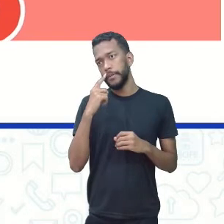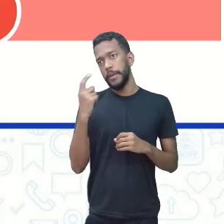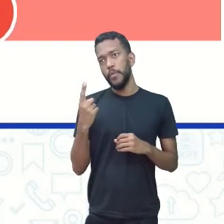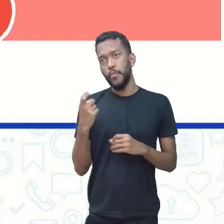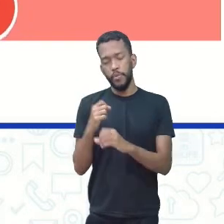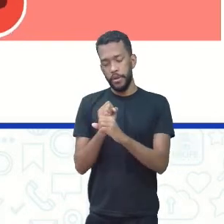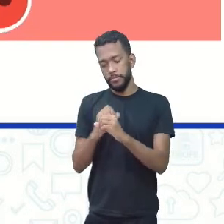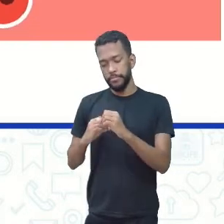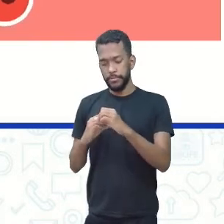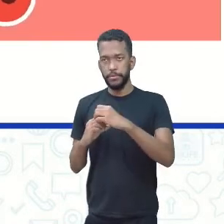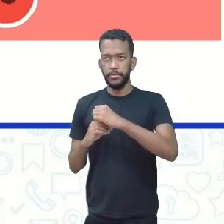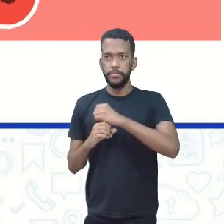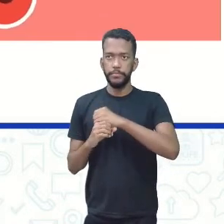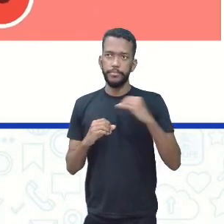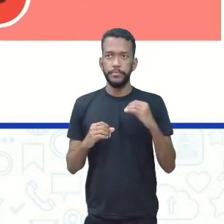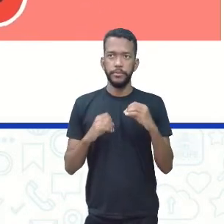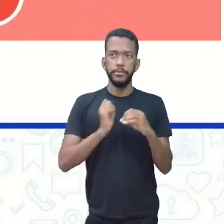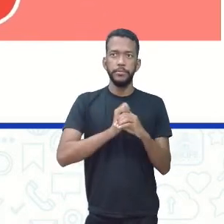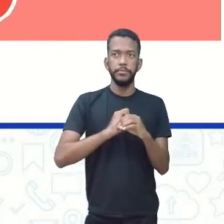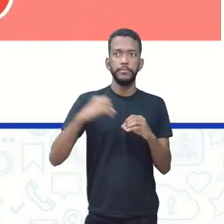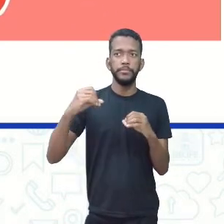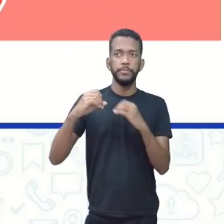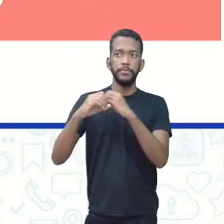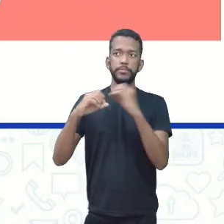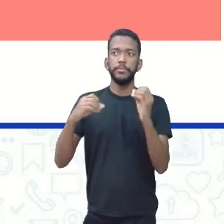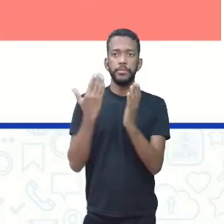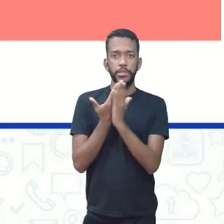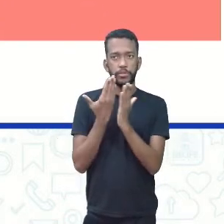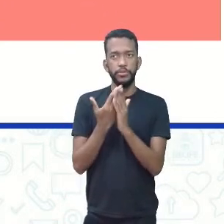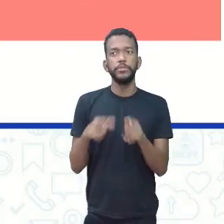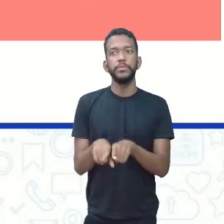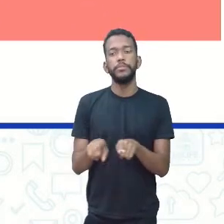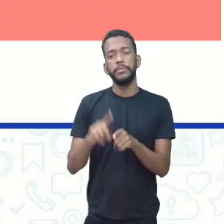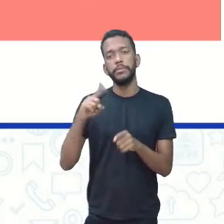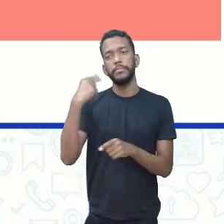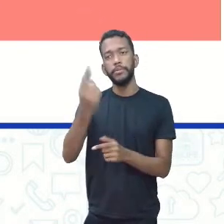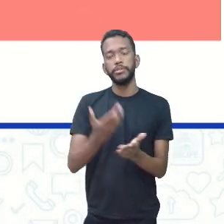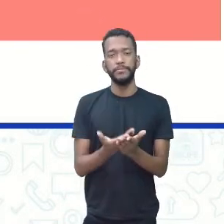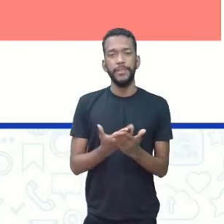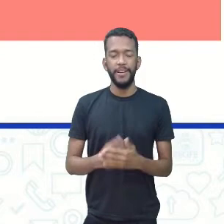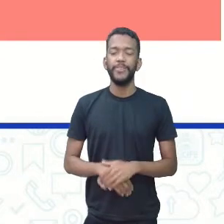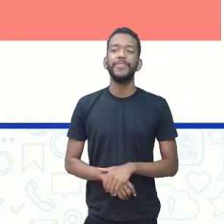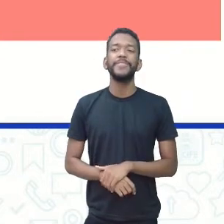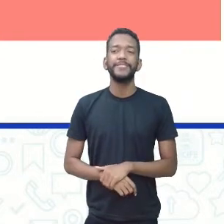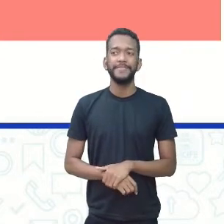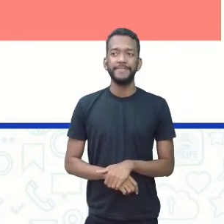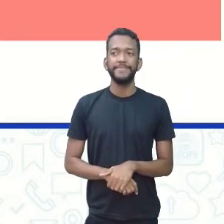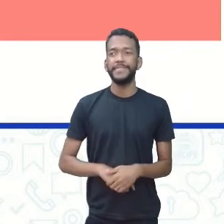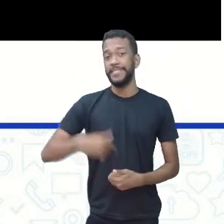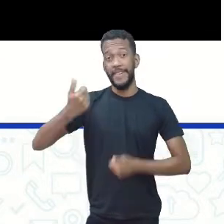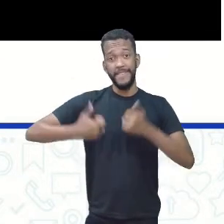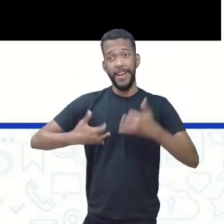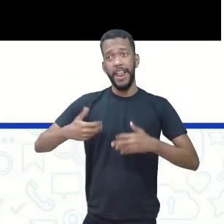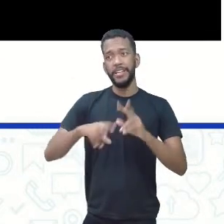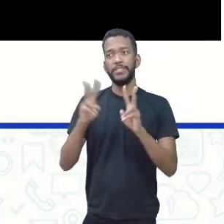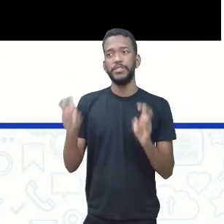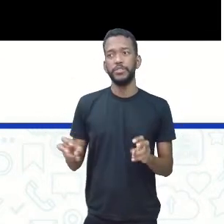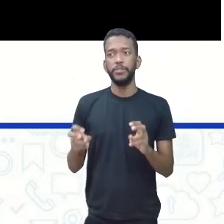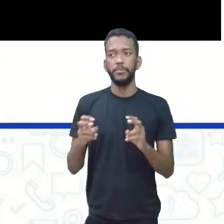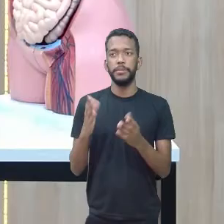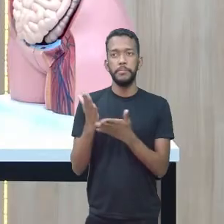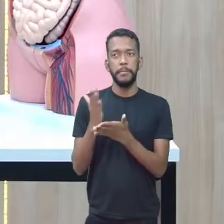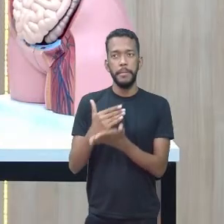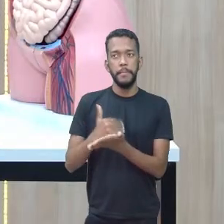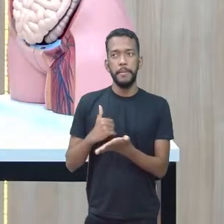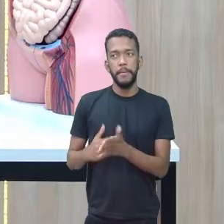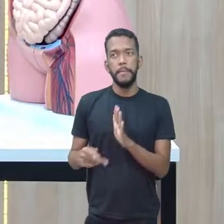se dividindo. Nós vamos fazer esse estudo também na próxima aula. Falar aí da divisão celular. Como é